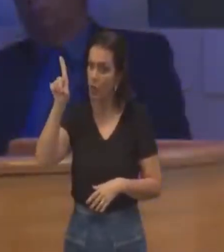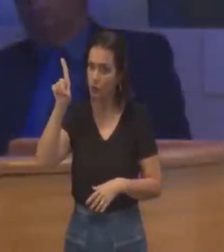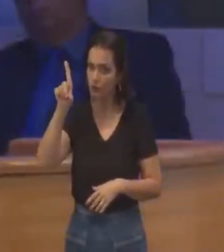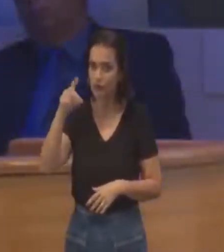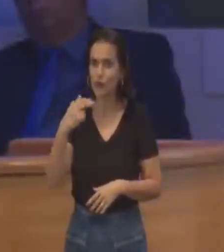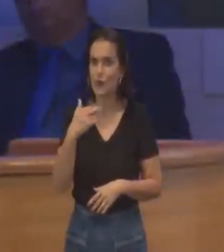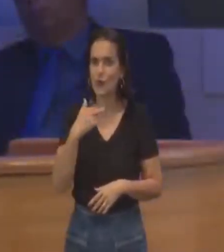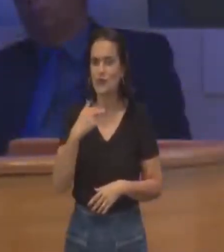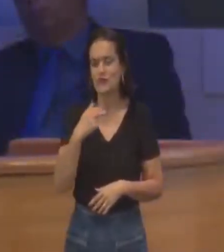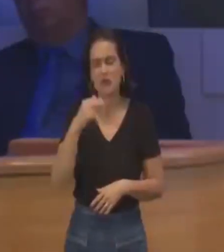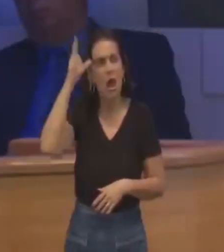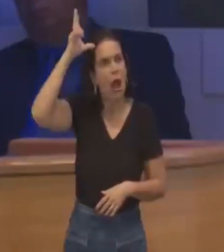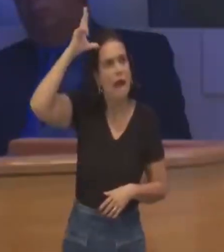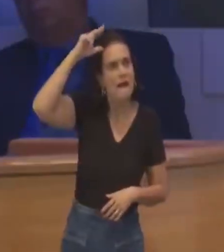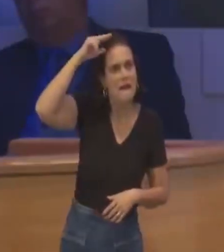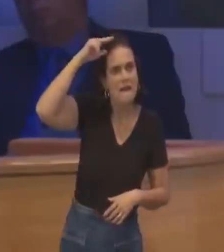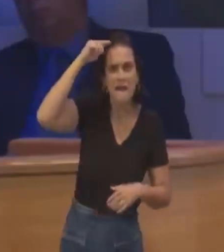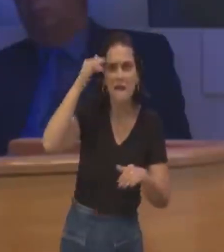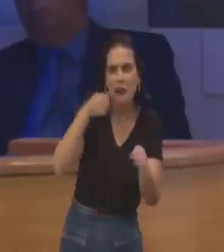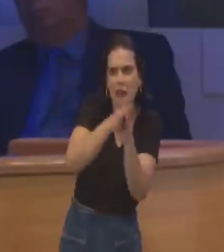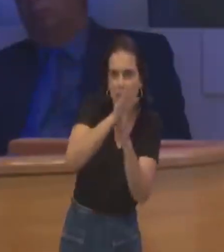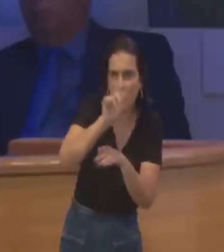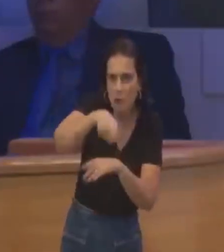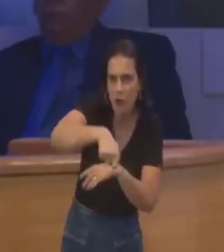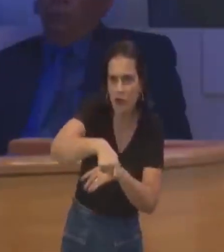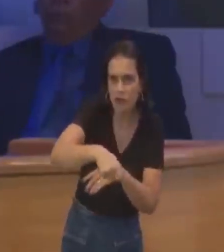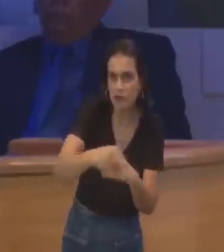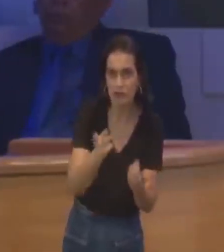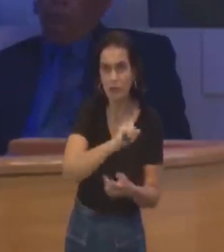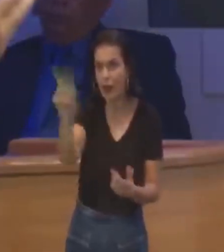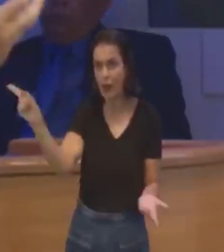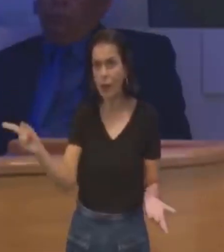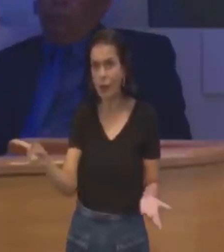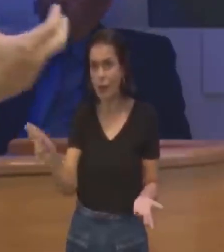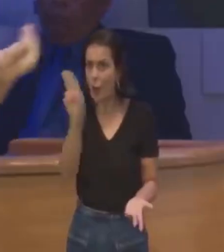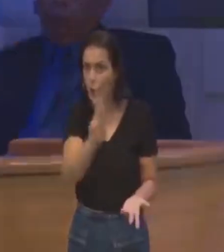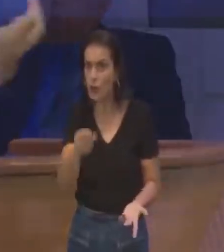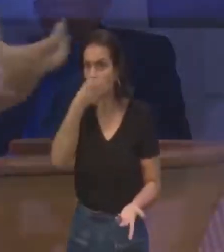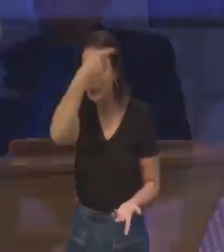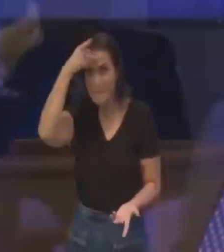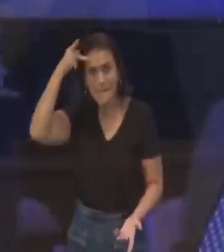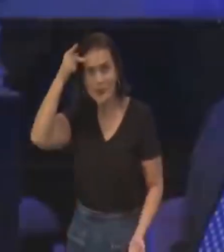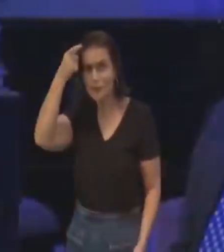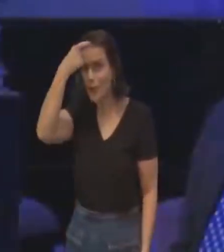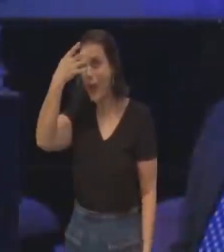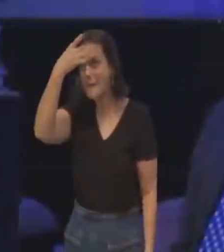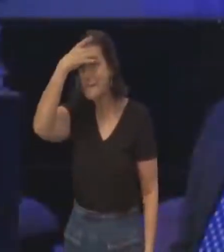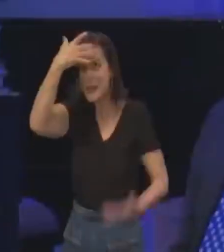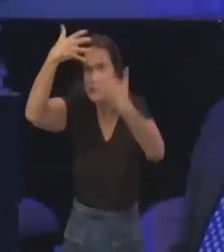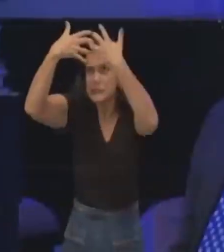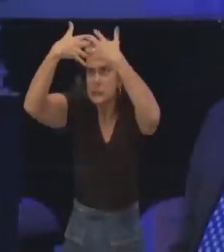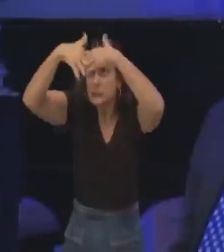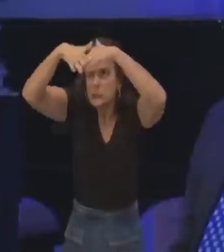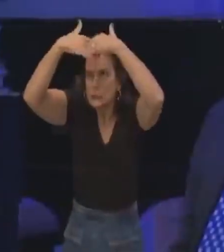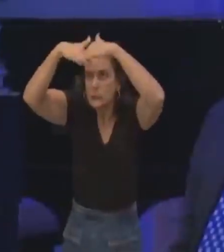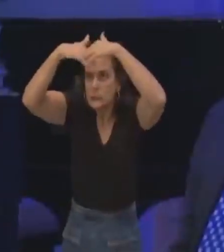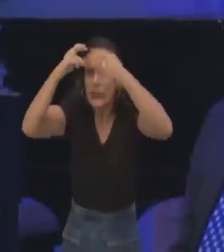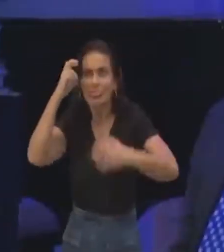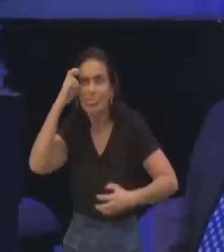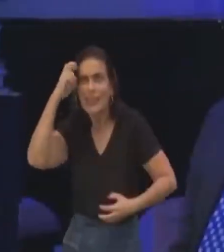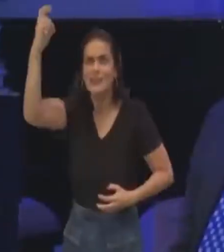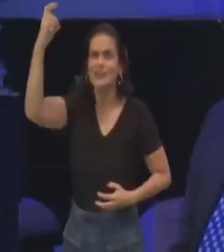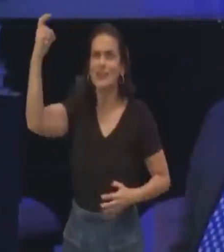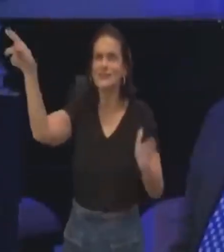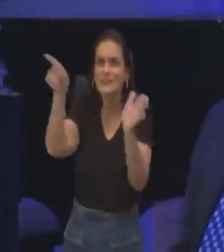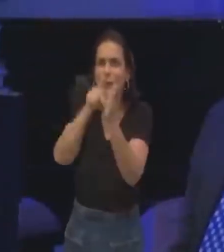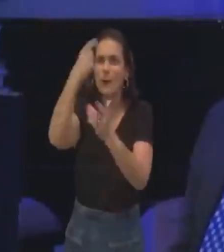de uma égua ou de uma mula, até que Ele poderia até fazer, mas é óbvio que Ele usaria a mente racional, Ele